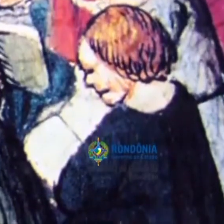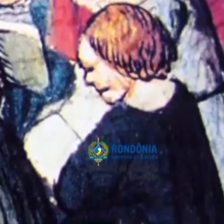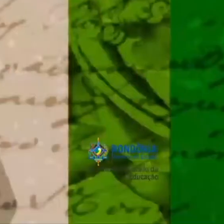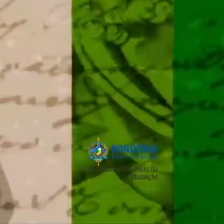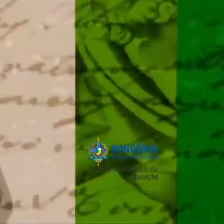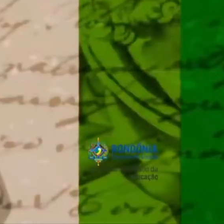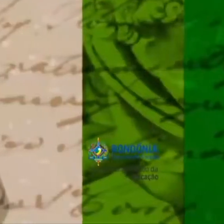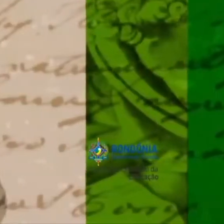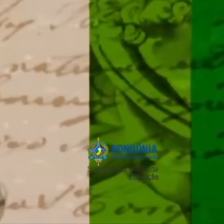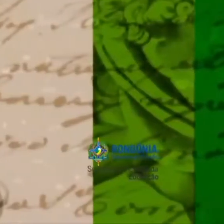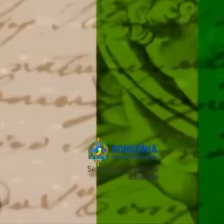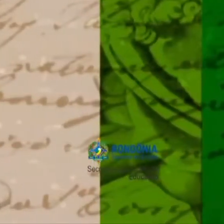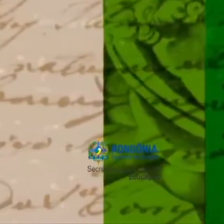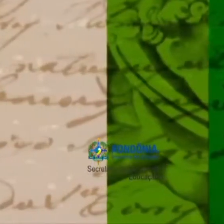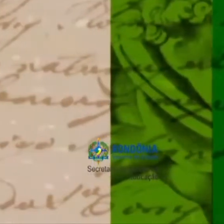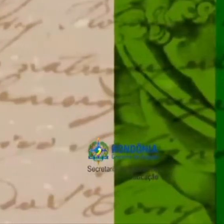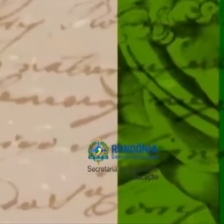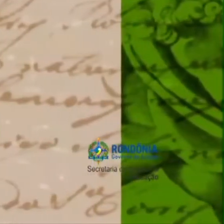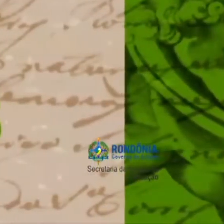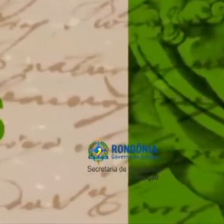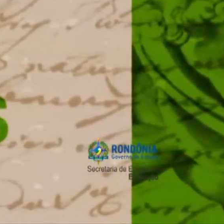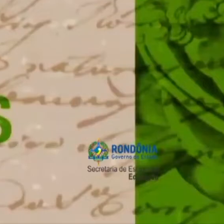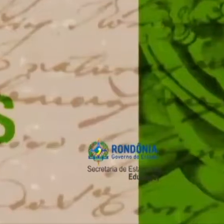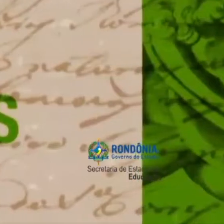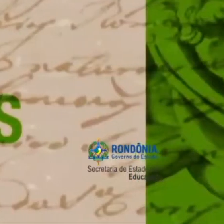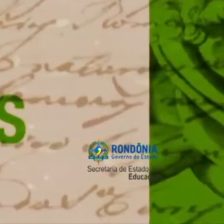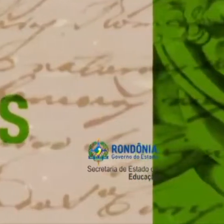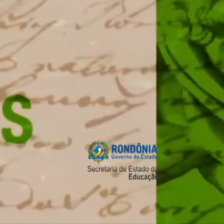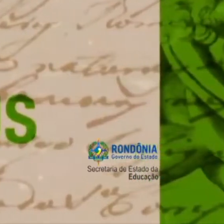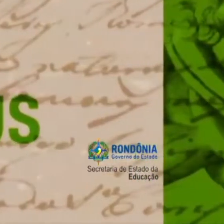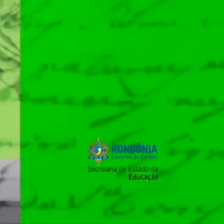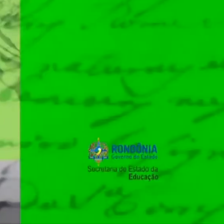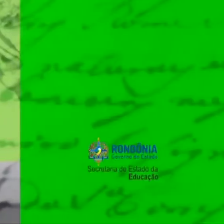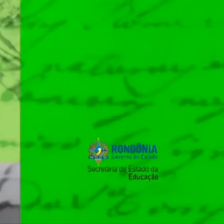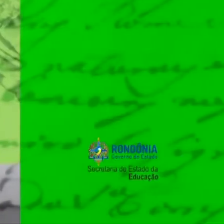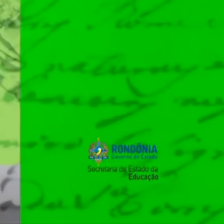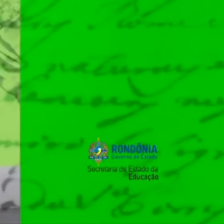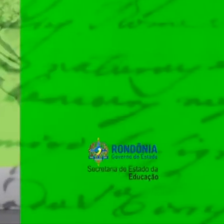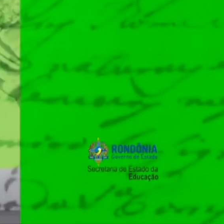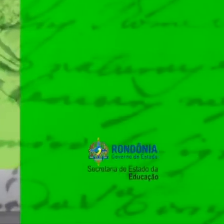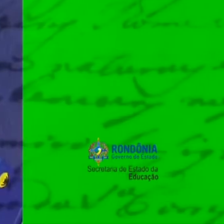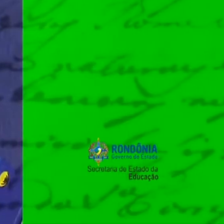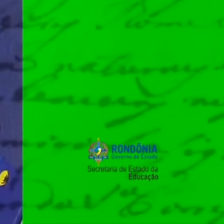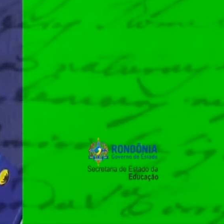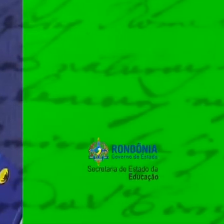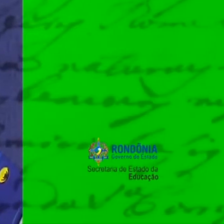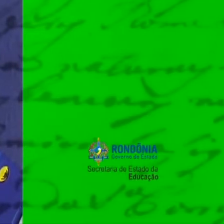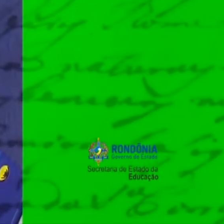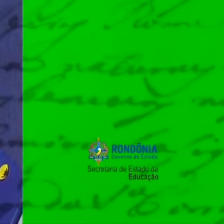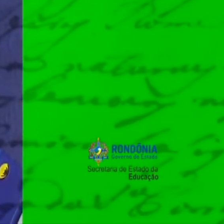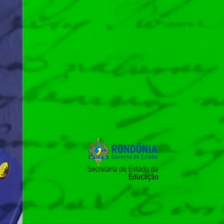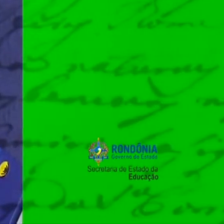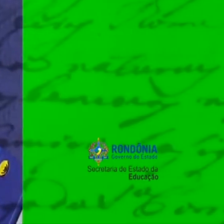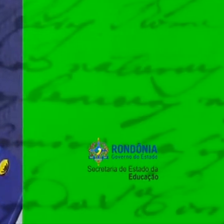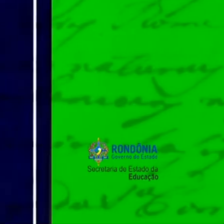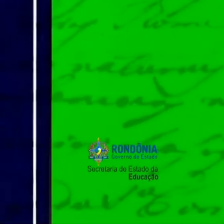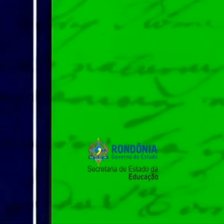salvação. As obras que se destacam sobre o período medieval são Cidade de Deus e Confissões, de